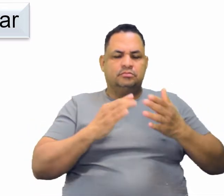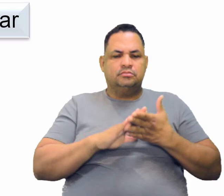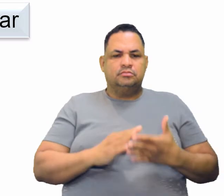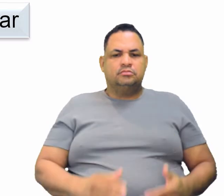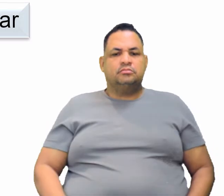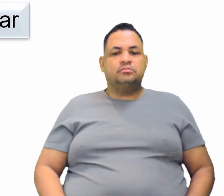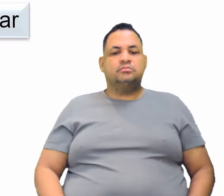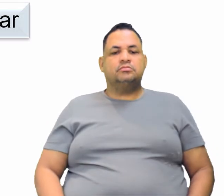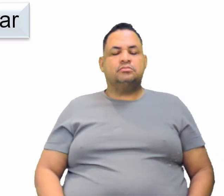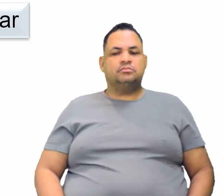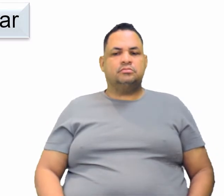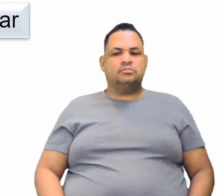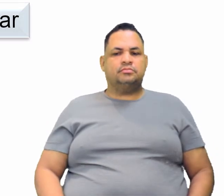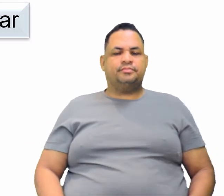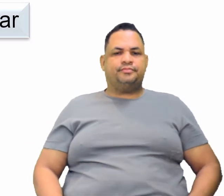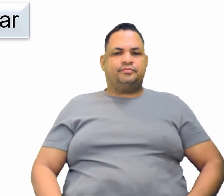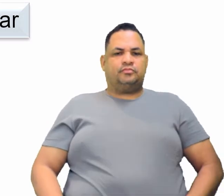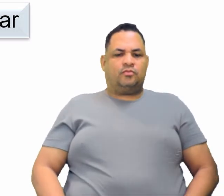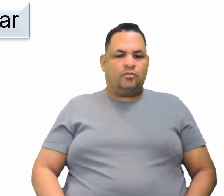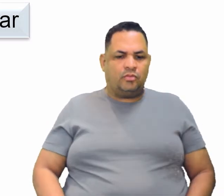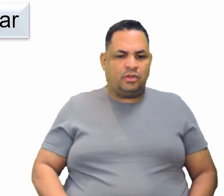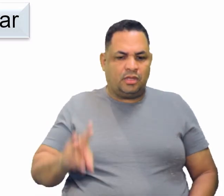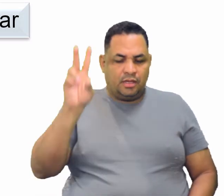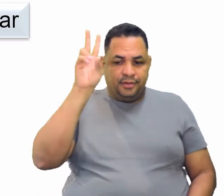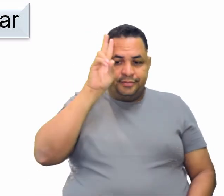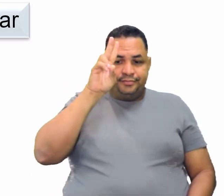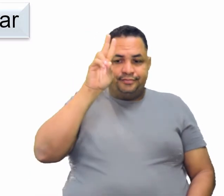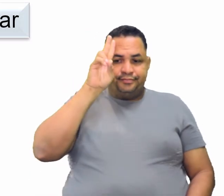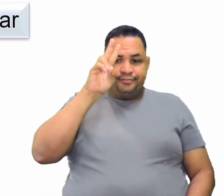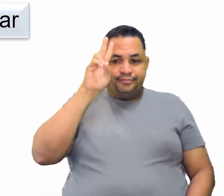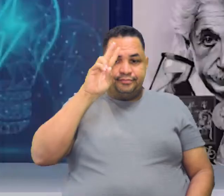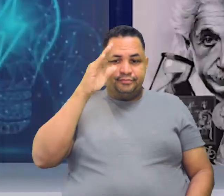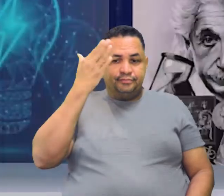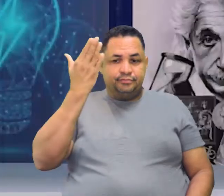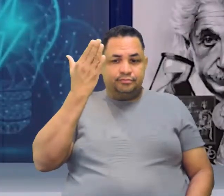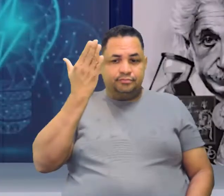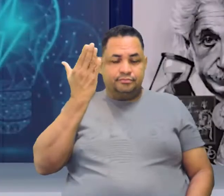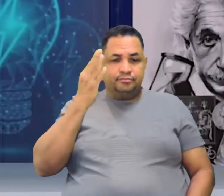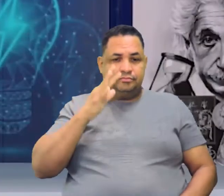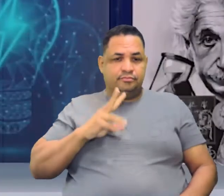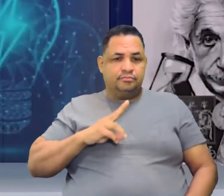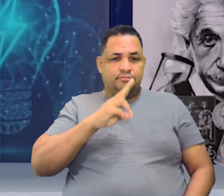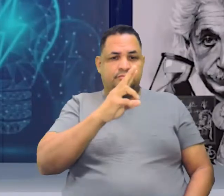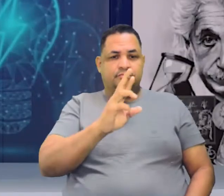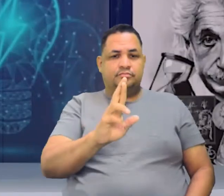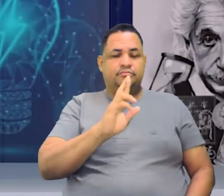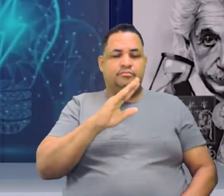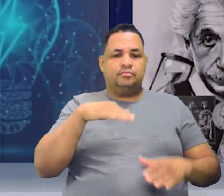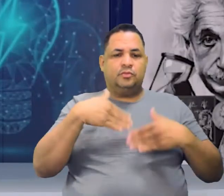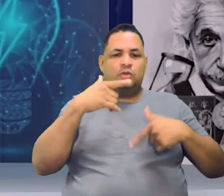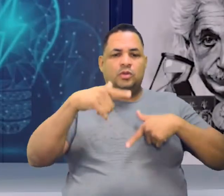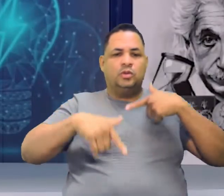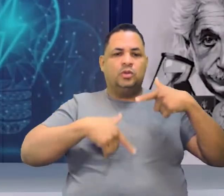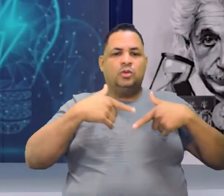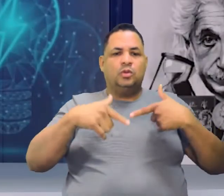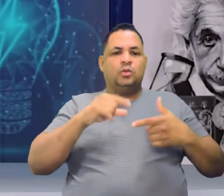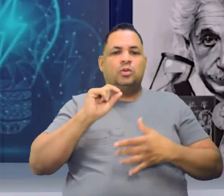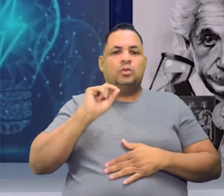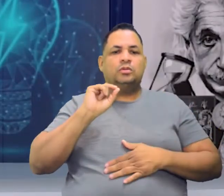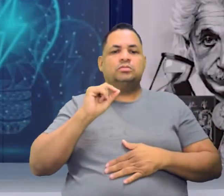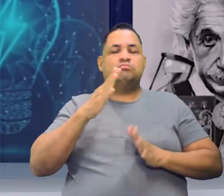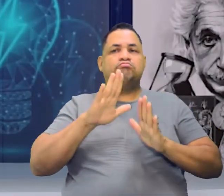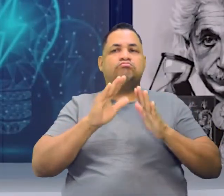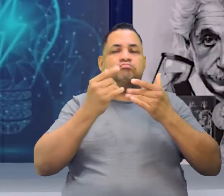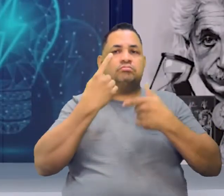Pessoal, olha só, vem aqui comigo aqui, ó, lembrando, tá? Força resultante. Quando você trabalha, o que você tem que